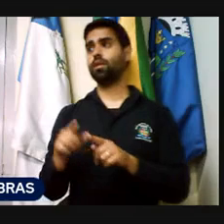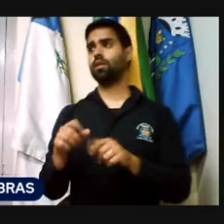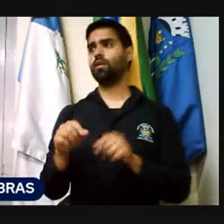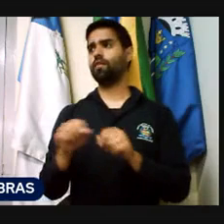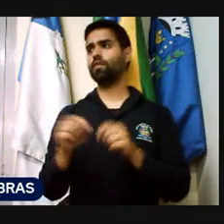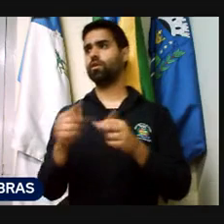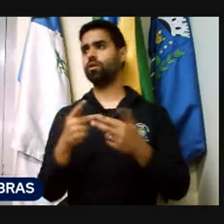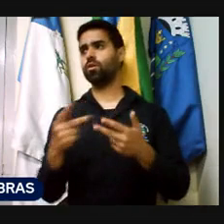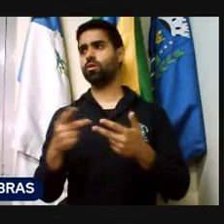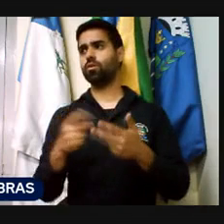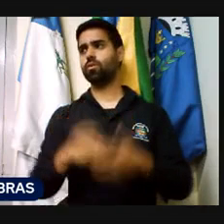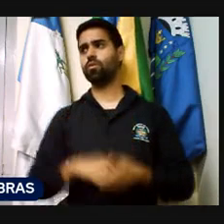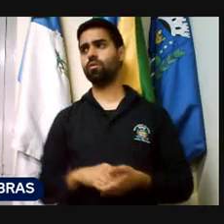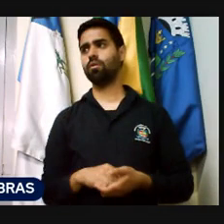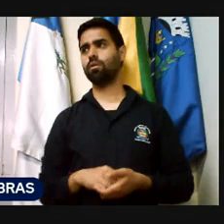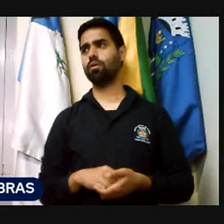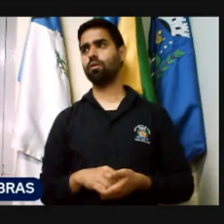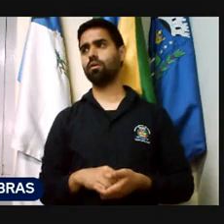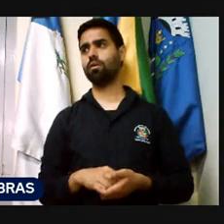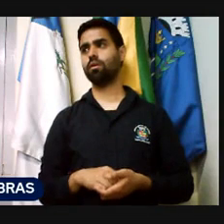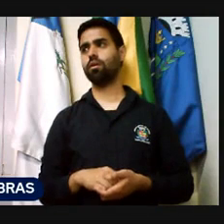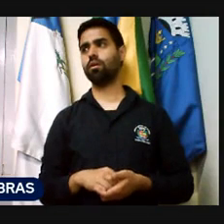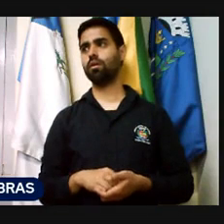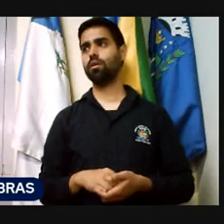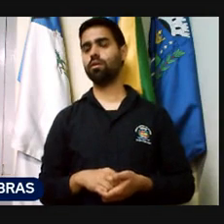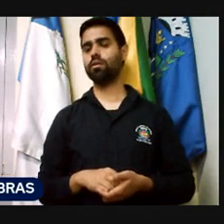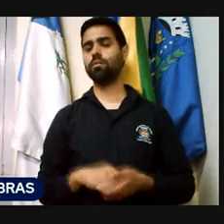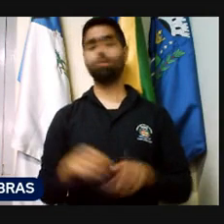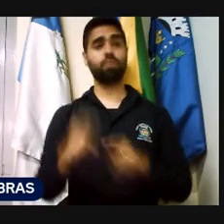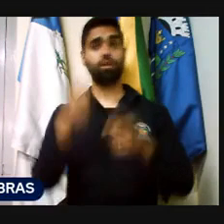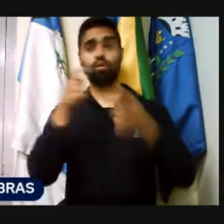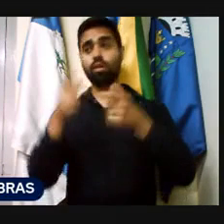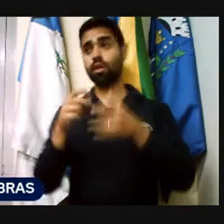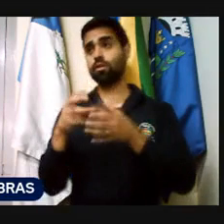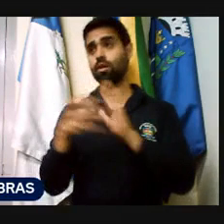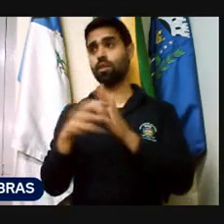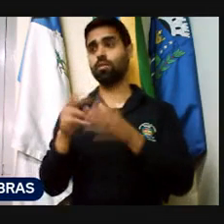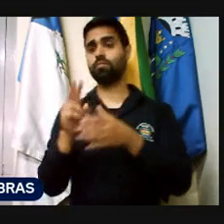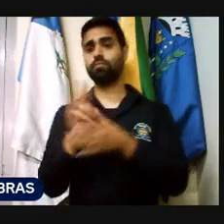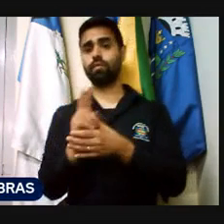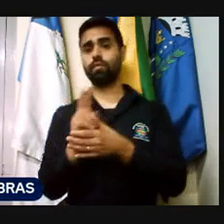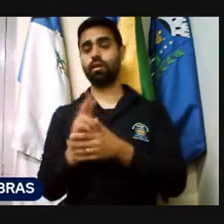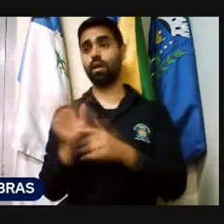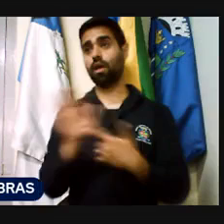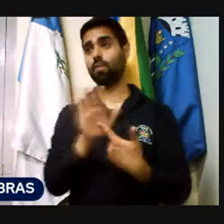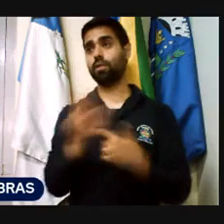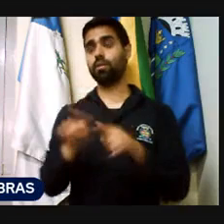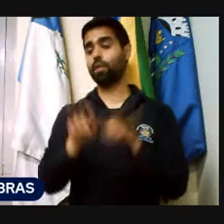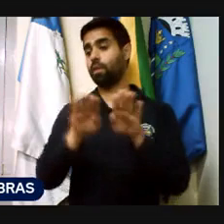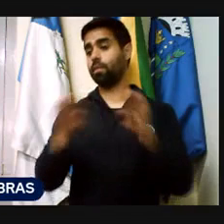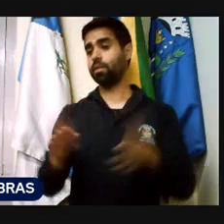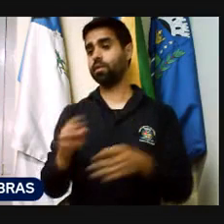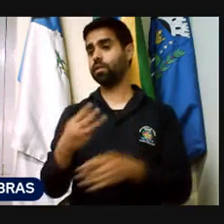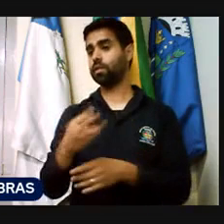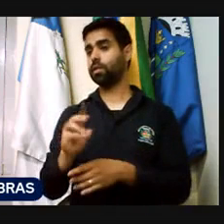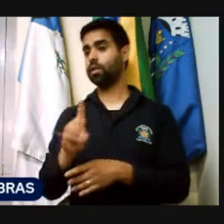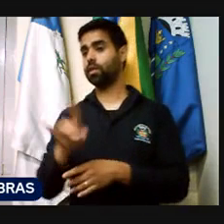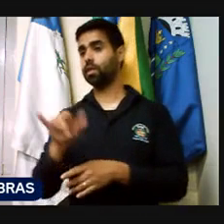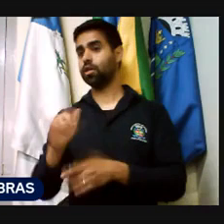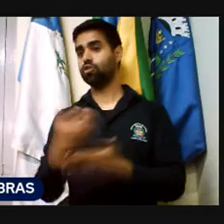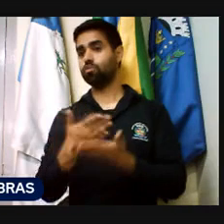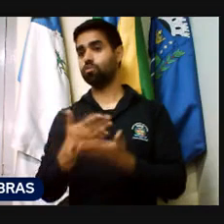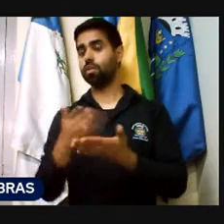medidas jurídicas para salvaguardar os interesses da Câmara de Vereadores. Apresentar à mesa diretora, até 30 dias após o início da